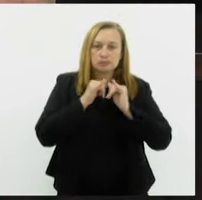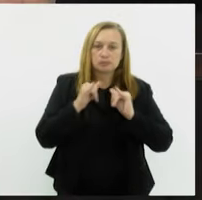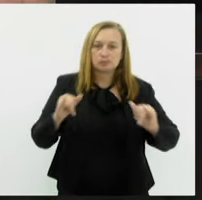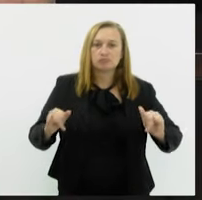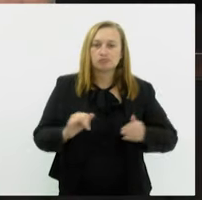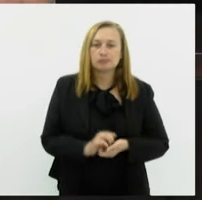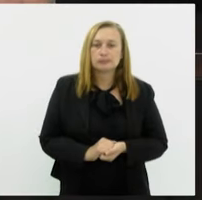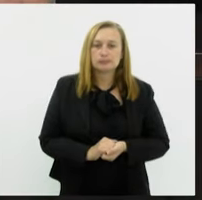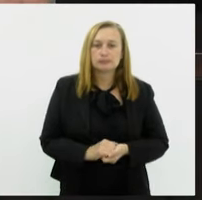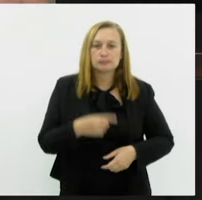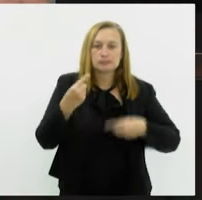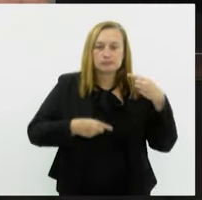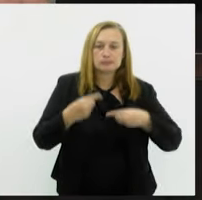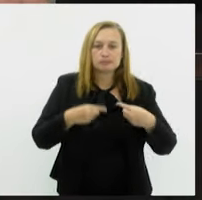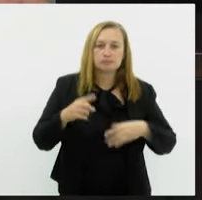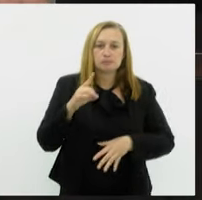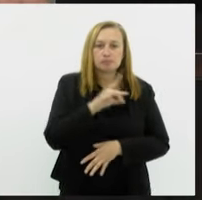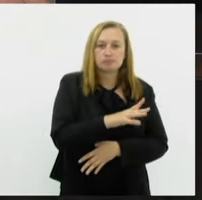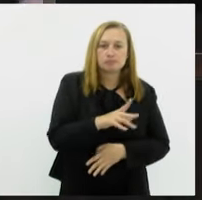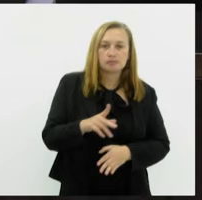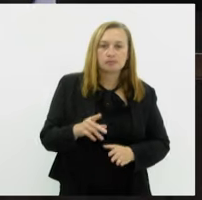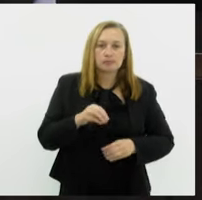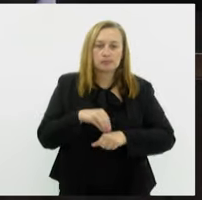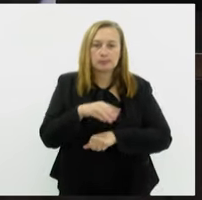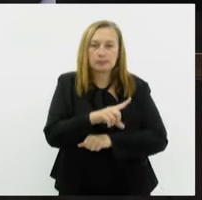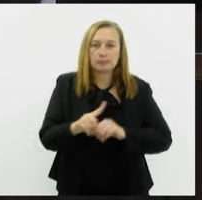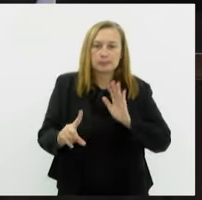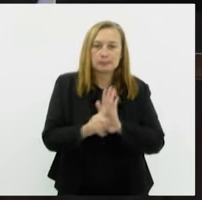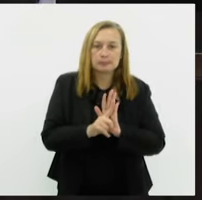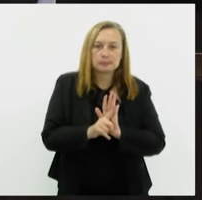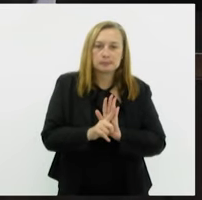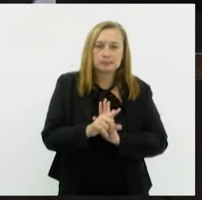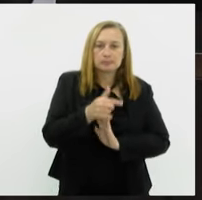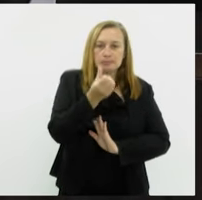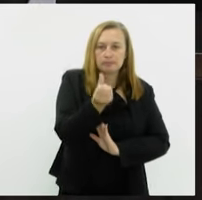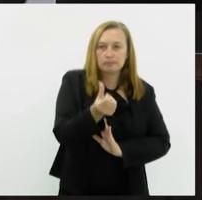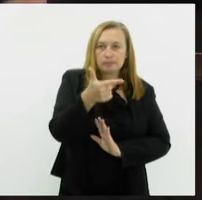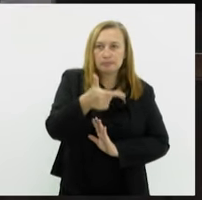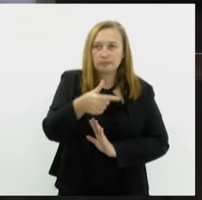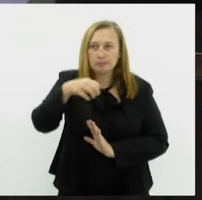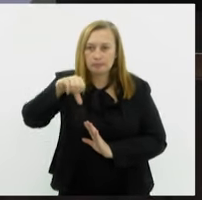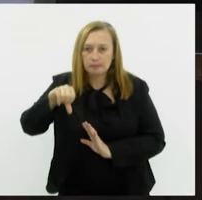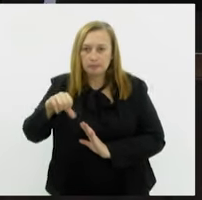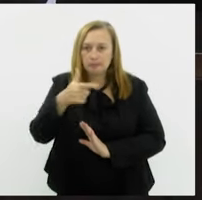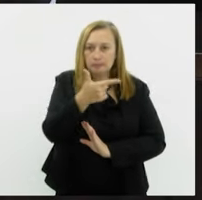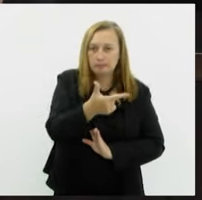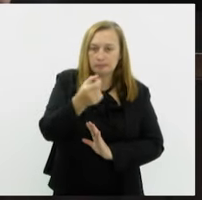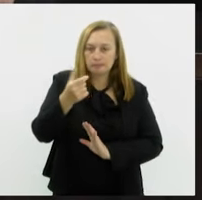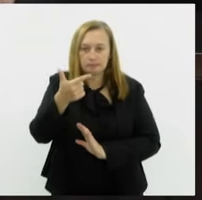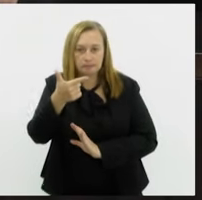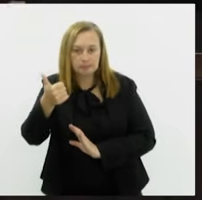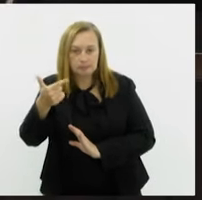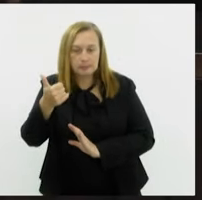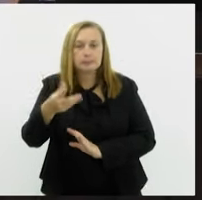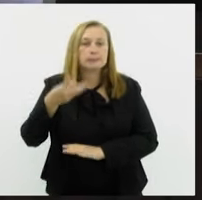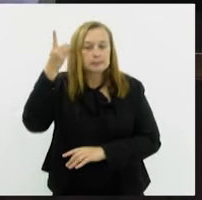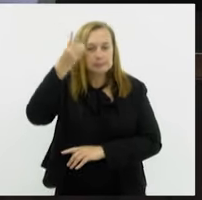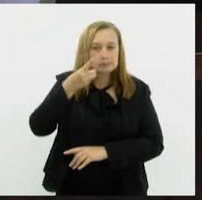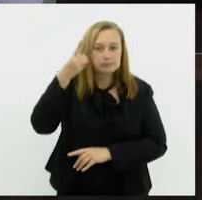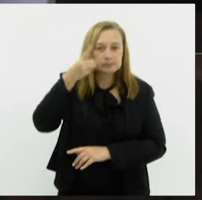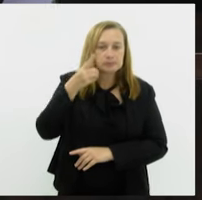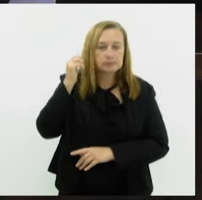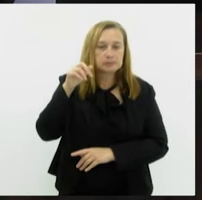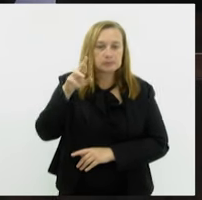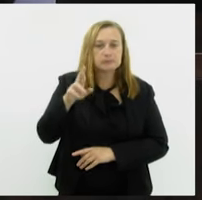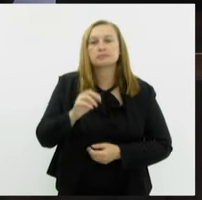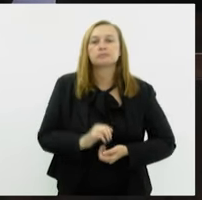Anuncio, em discussão única, indicação legislativa número 629, de 22, de autoria do deputado